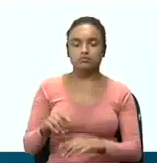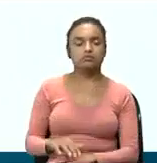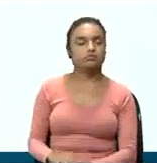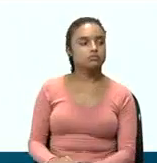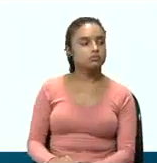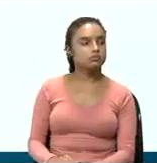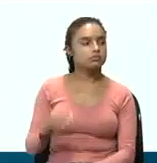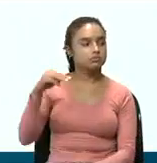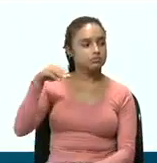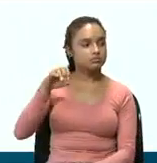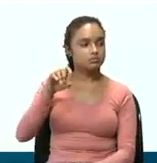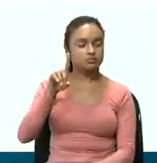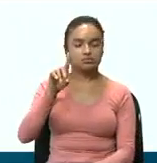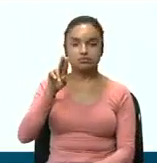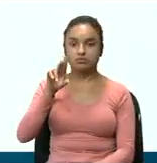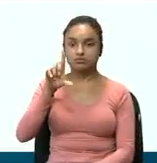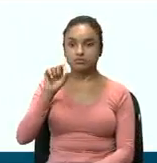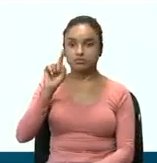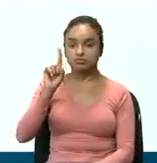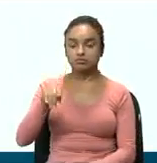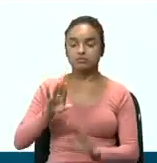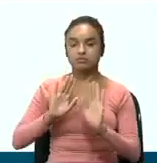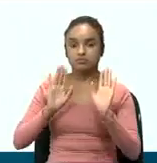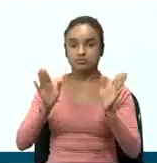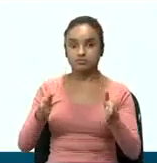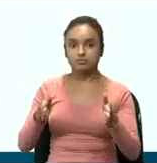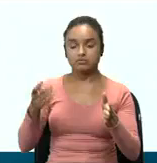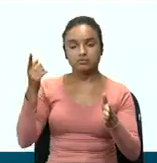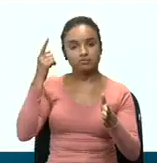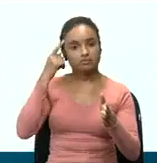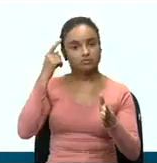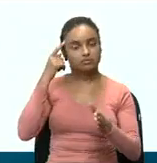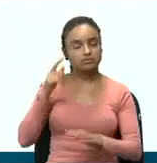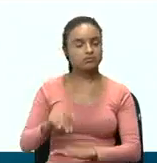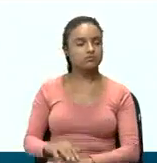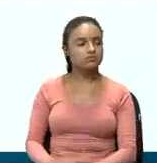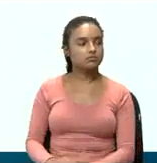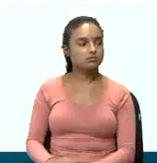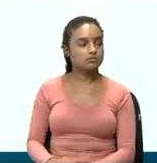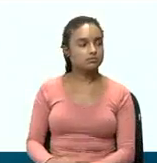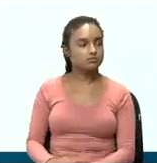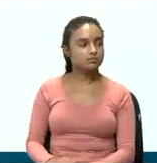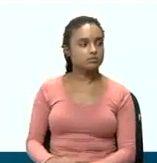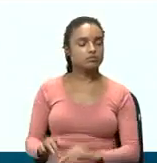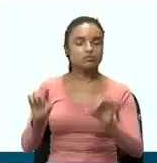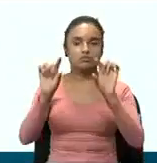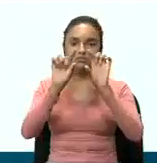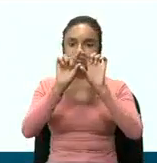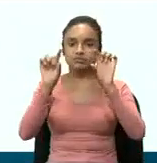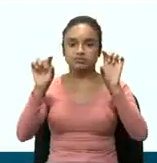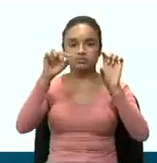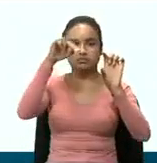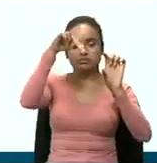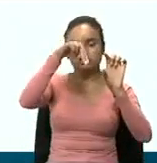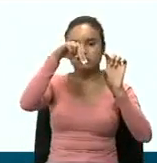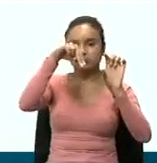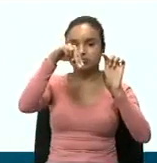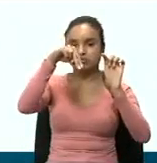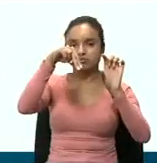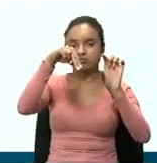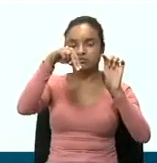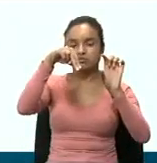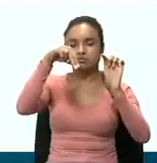ok? Agora, então, eu já posso começar a pensar nos cancelamentos, ó. Esse n com esse n pode cancelar. E